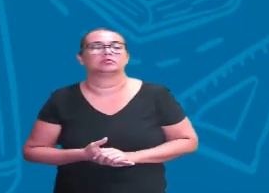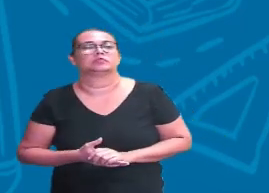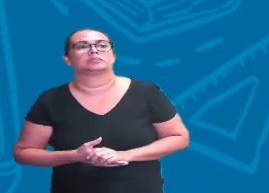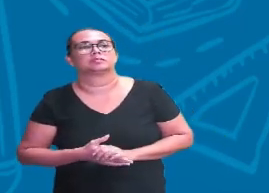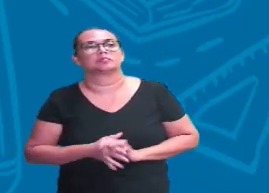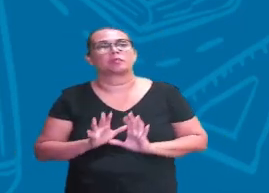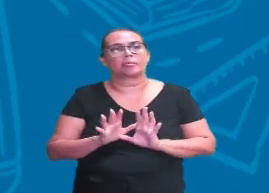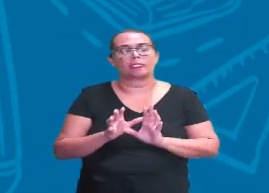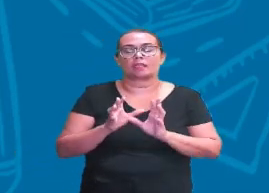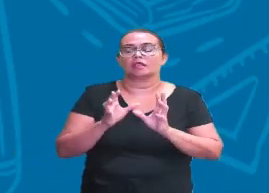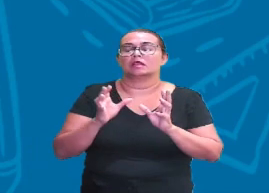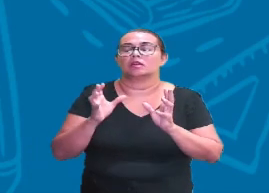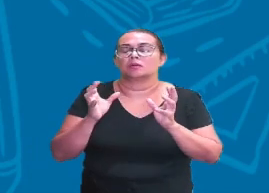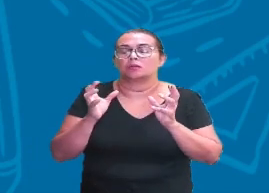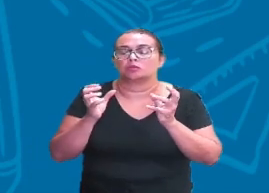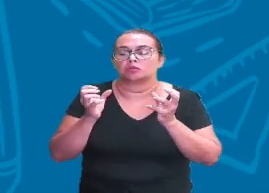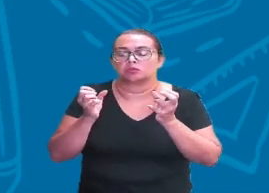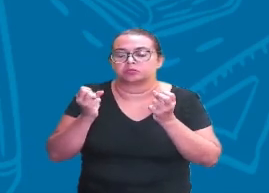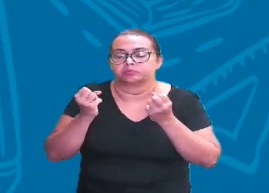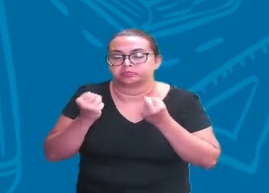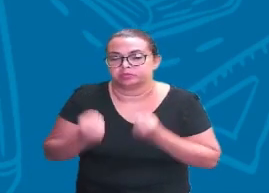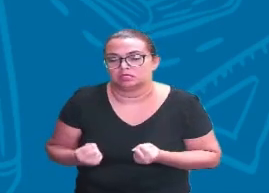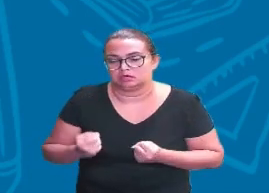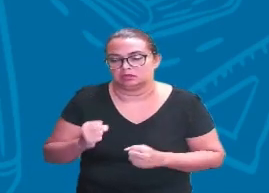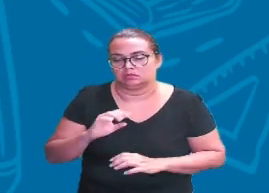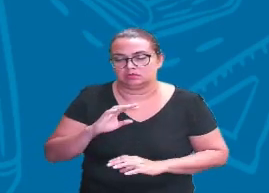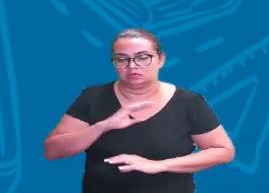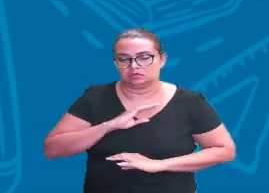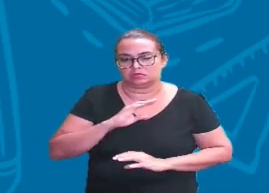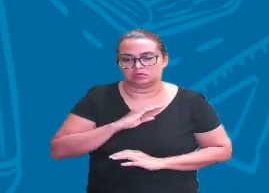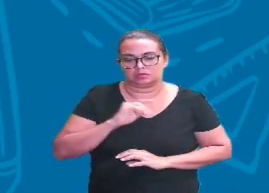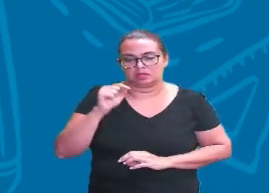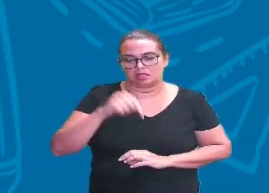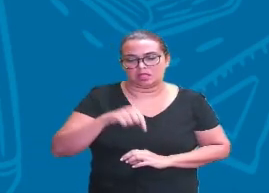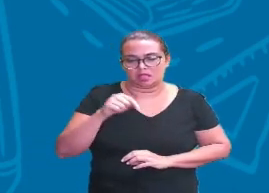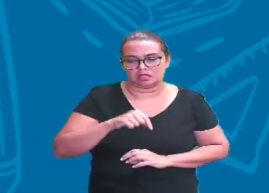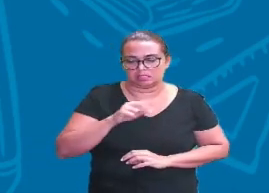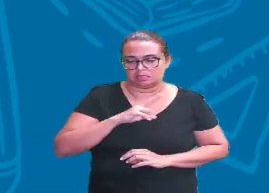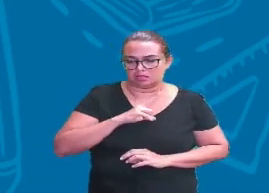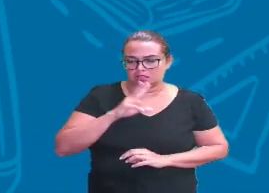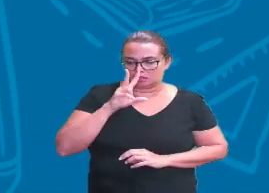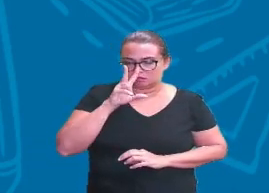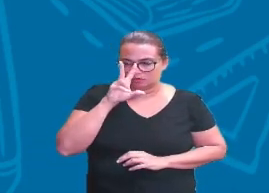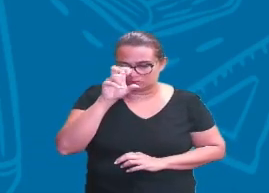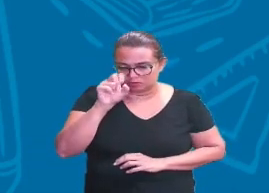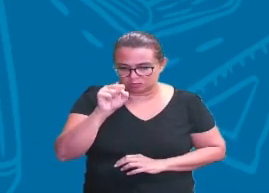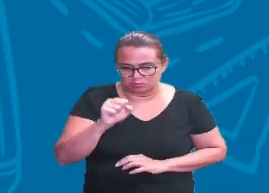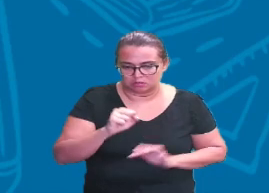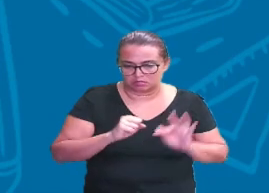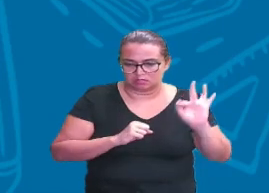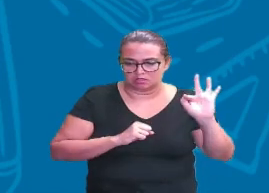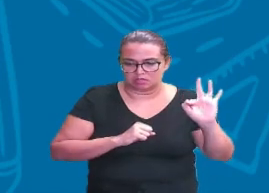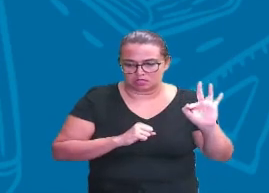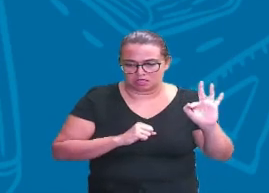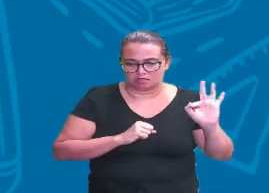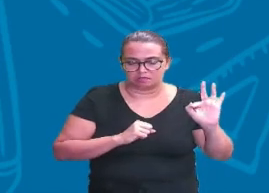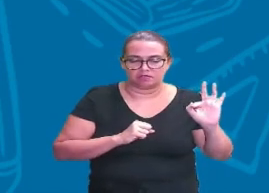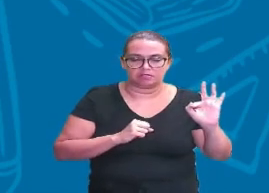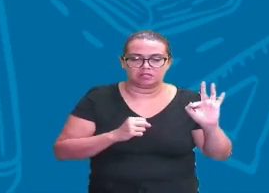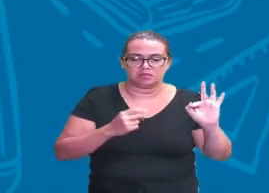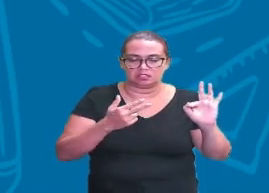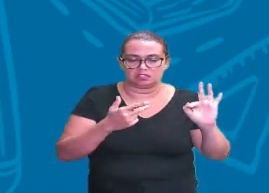corpos? Então, aqui da Terra, tá? Eu tenho uma força. Essa aqui a gente chama de força de Newton, tá? Então, essa